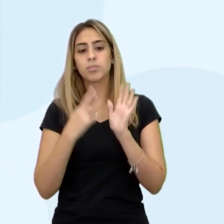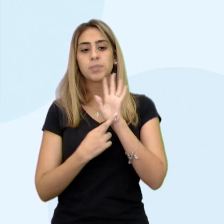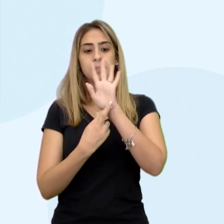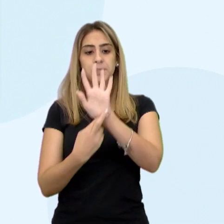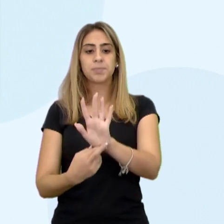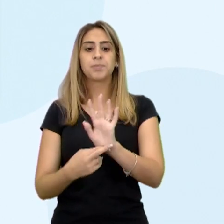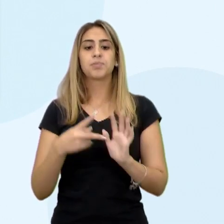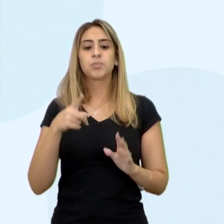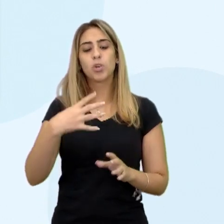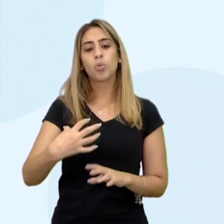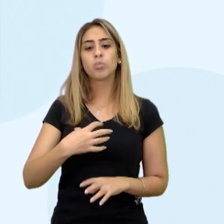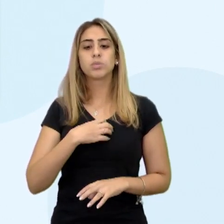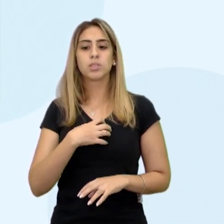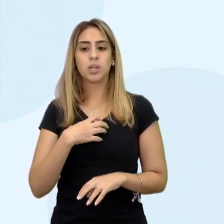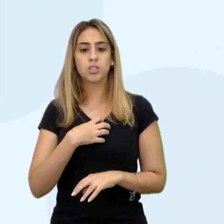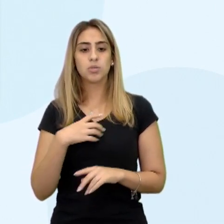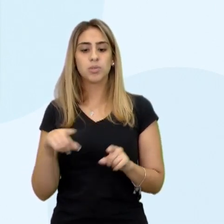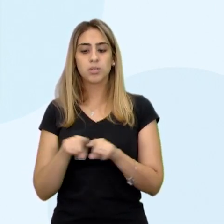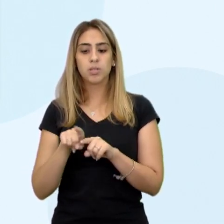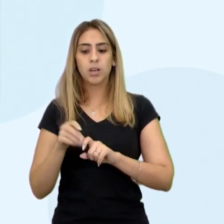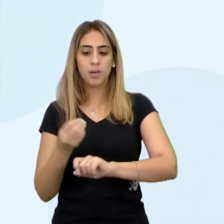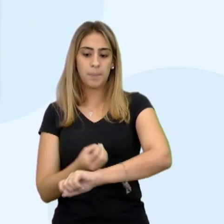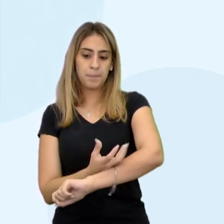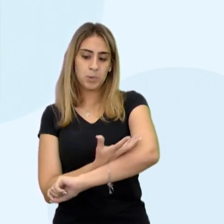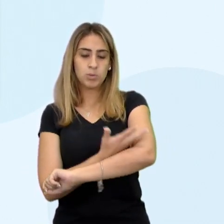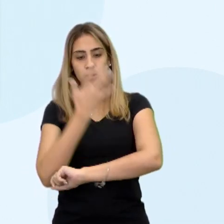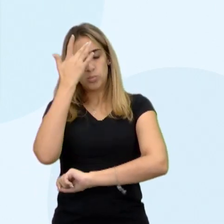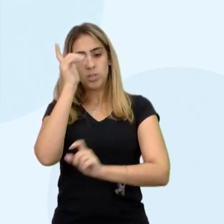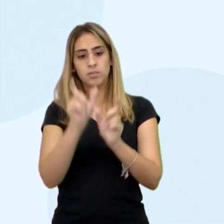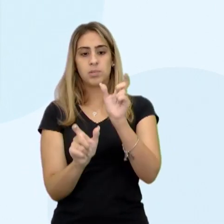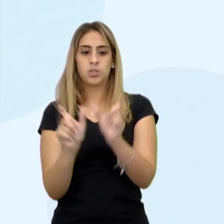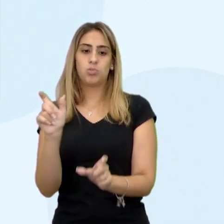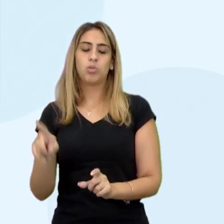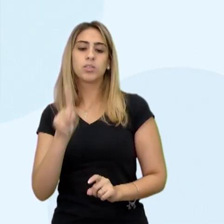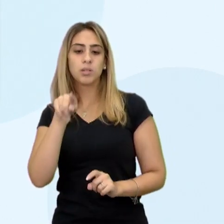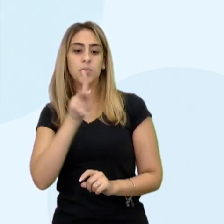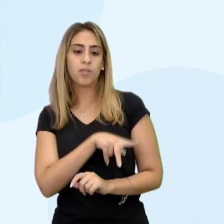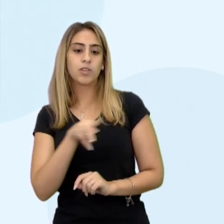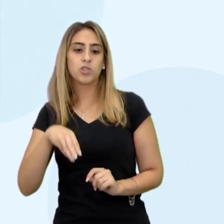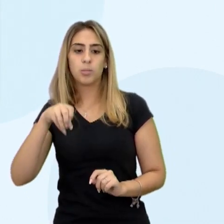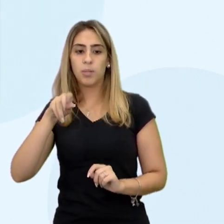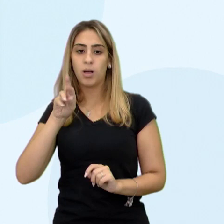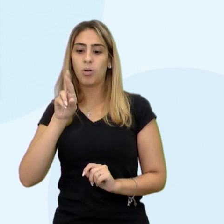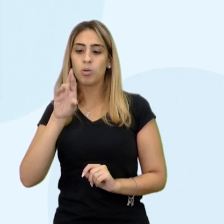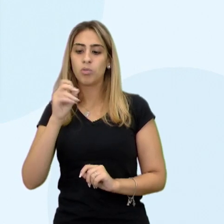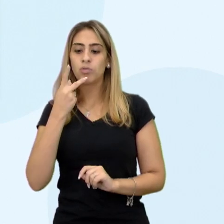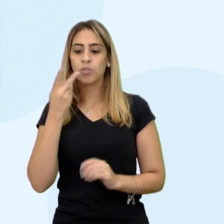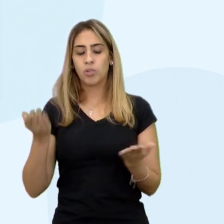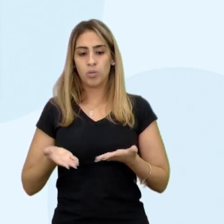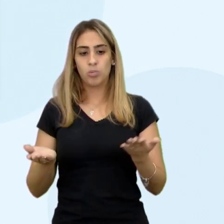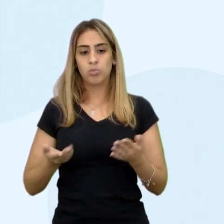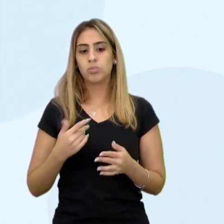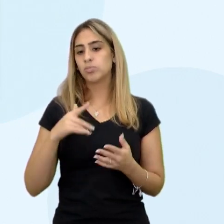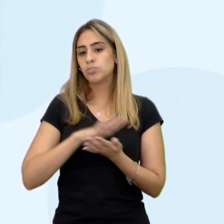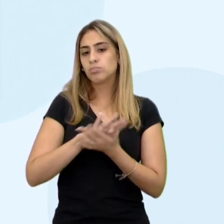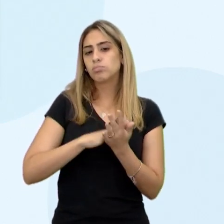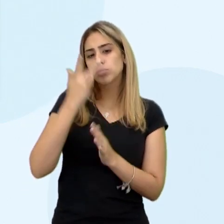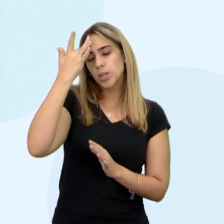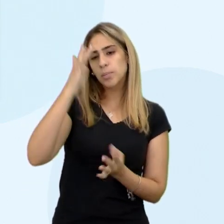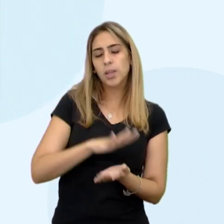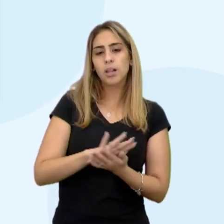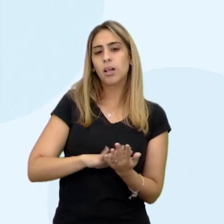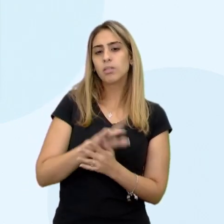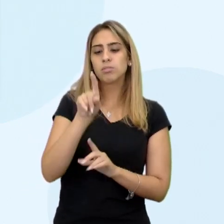acordo com os sentimentos e a emoção das pessoas, que foi o que o Pro Mauro trouxe hoje. Ele não sabia nada dessas imagens e